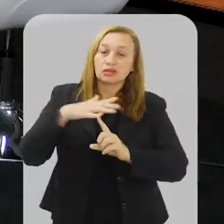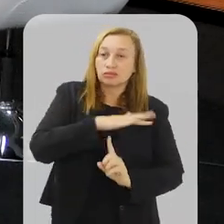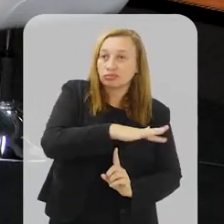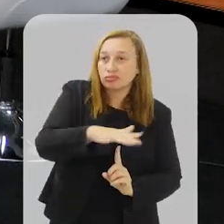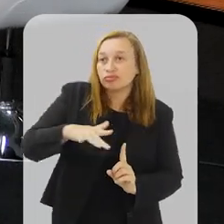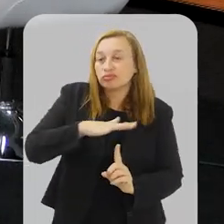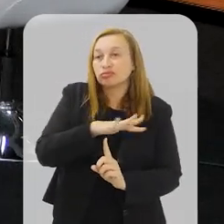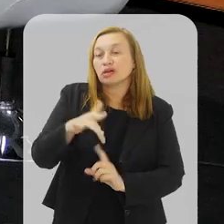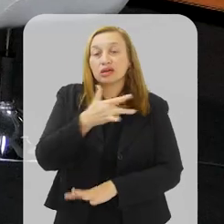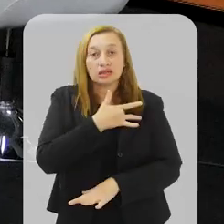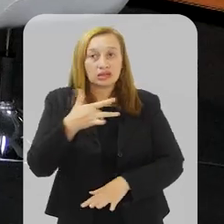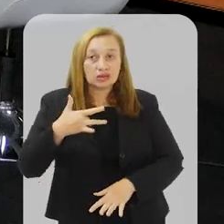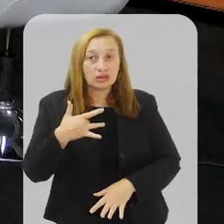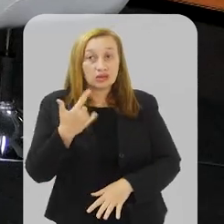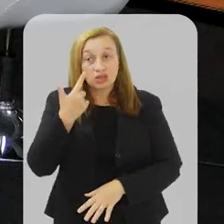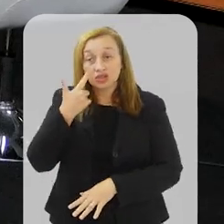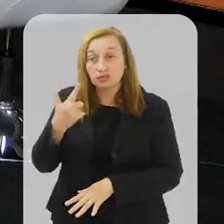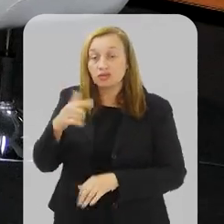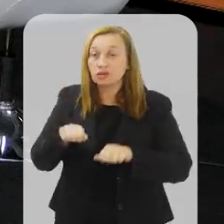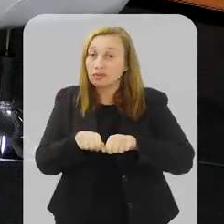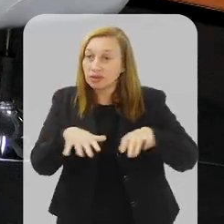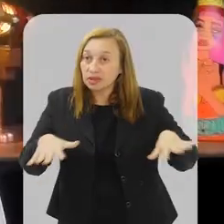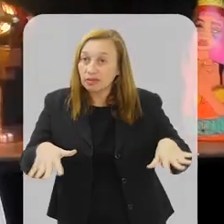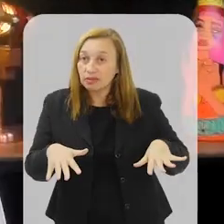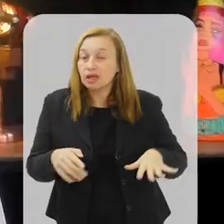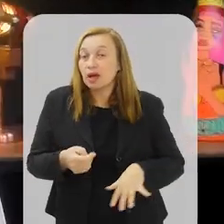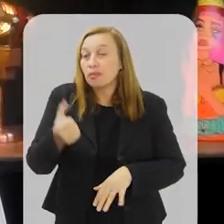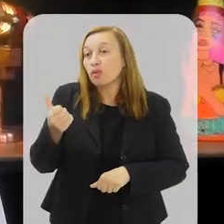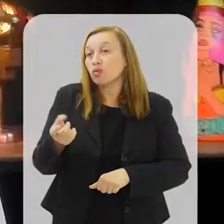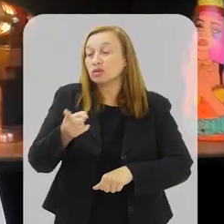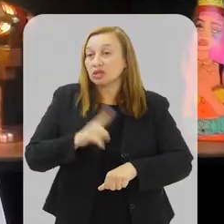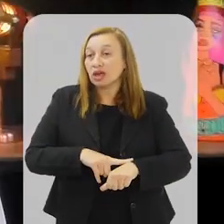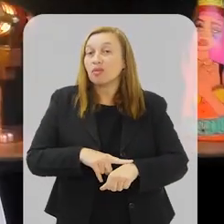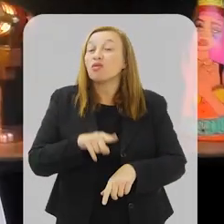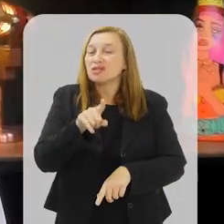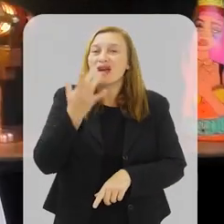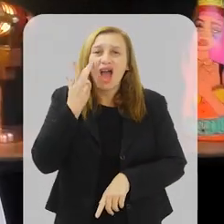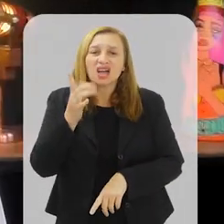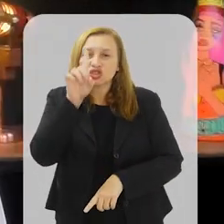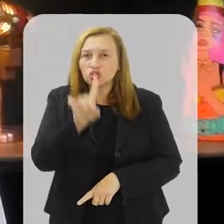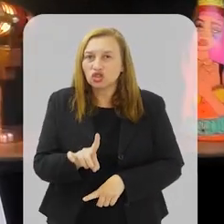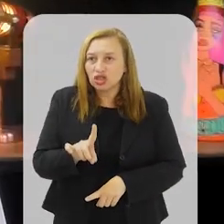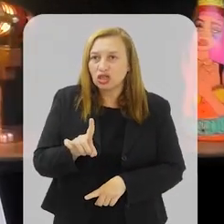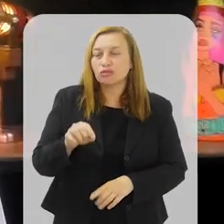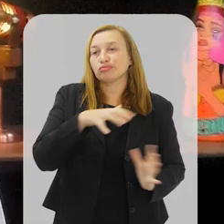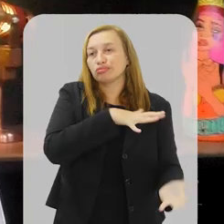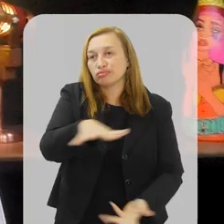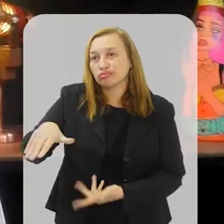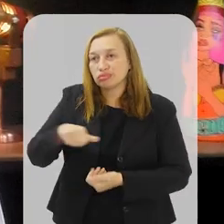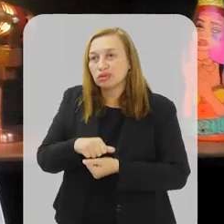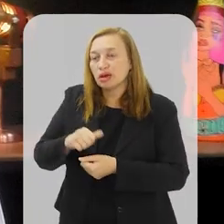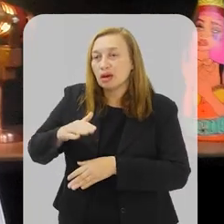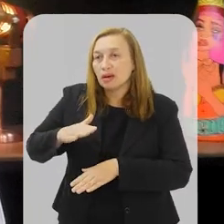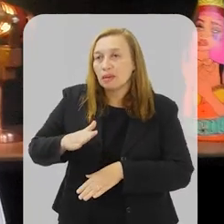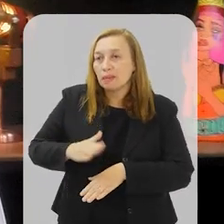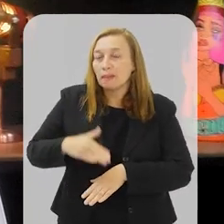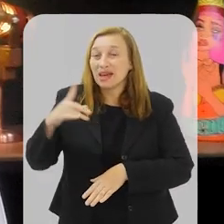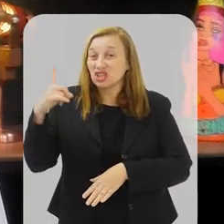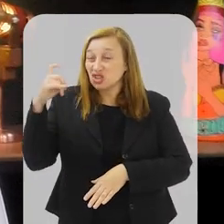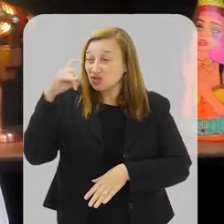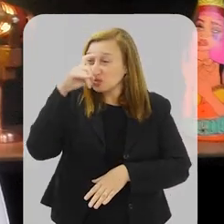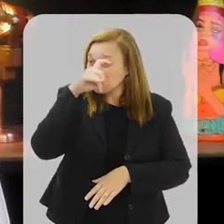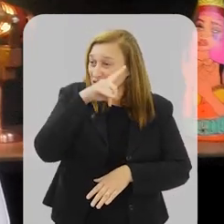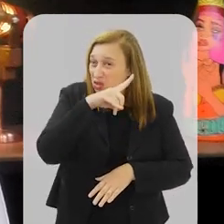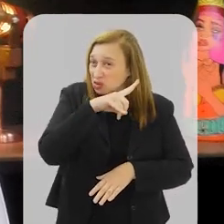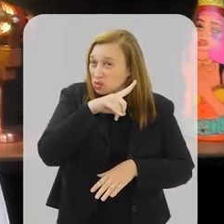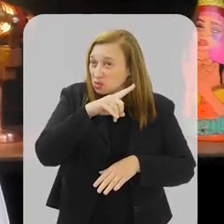mais Global por exemplo do meio ambiente da saúde que a gente viu a pandemia né há poucos anos você acha que o direito internacional